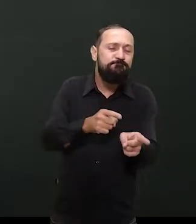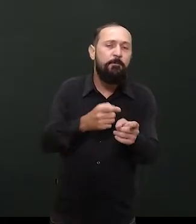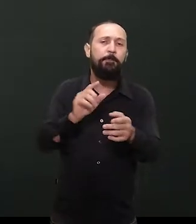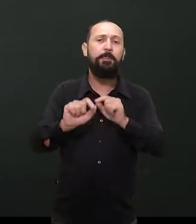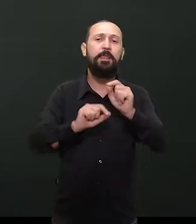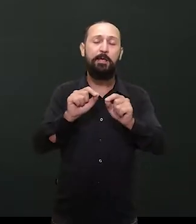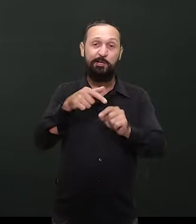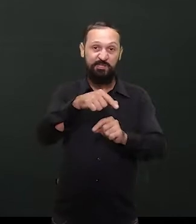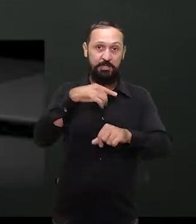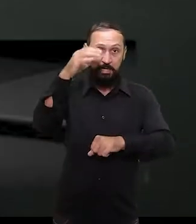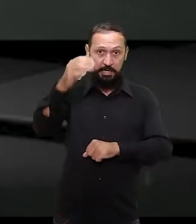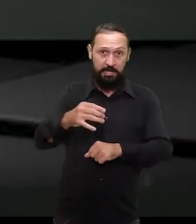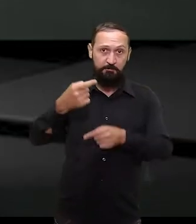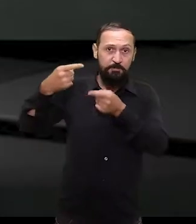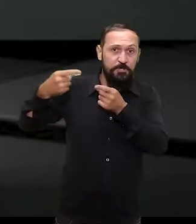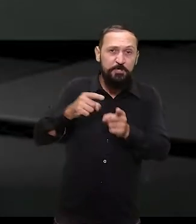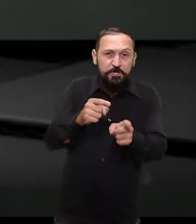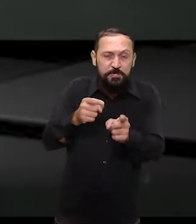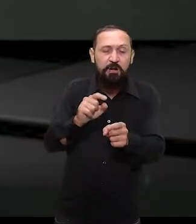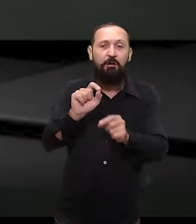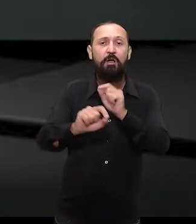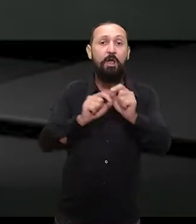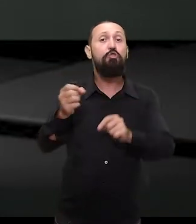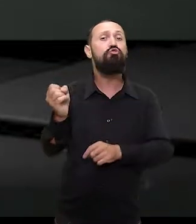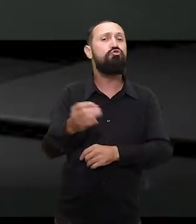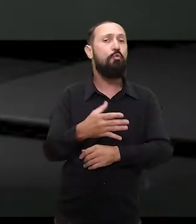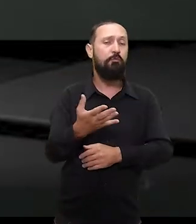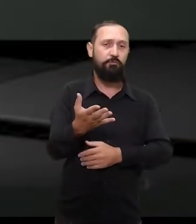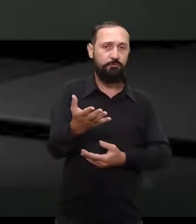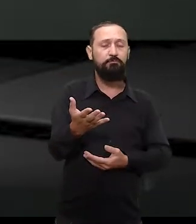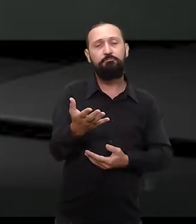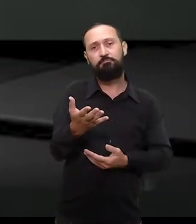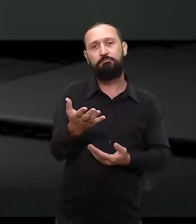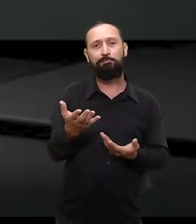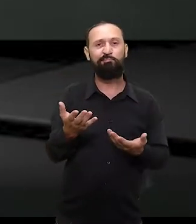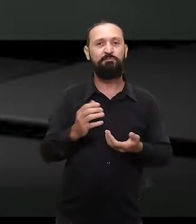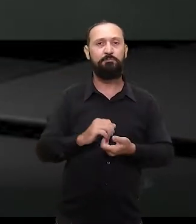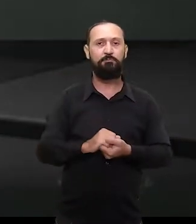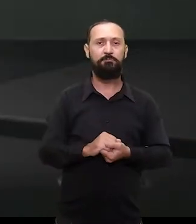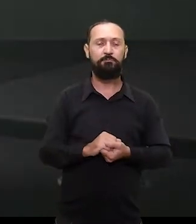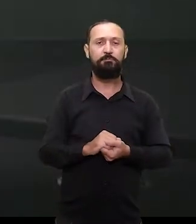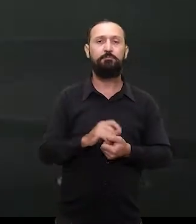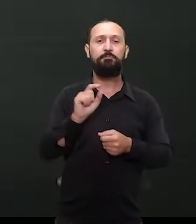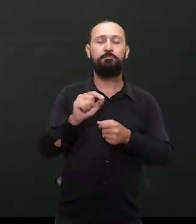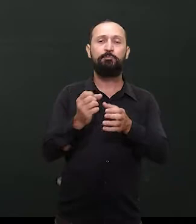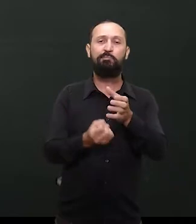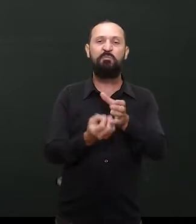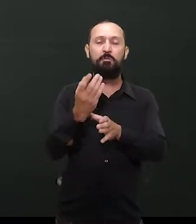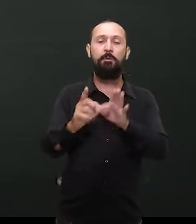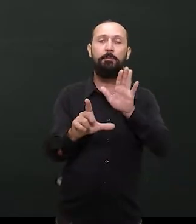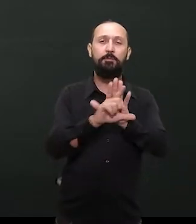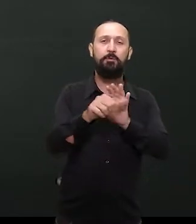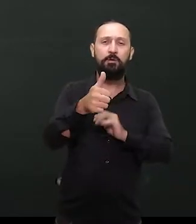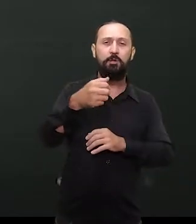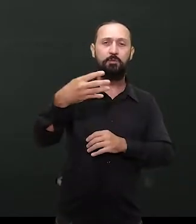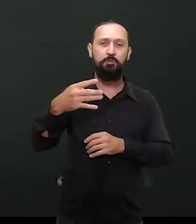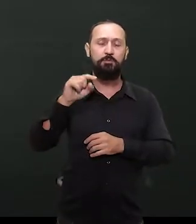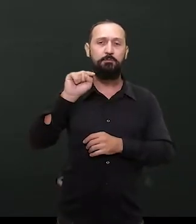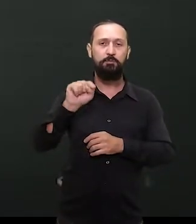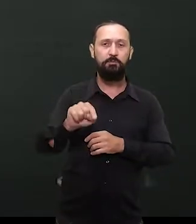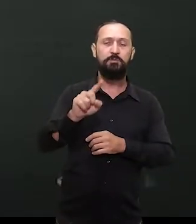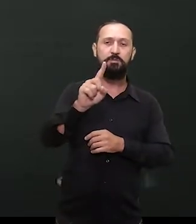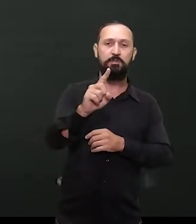então um crime de estoque é um crime relativamente novo é que foi criada pela